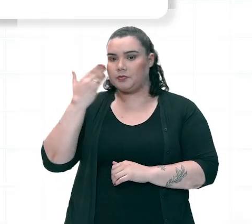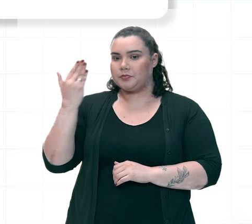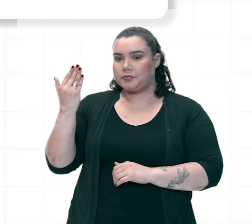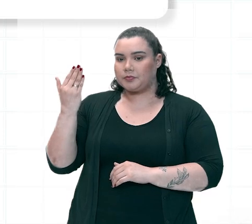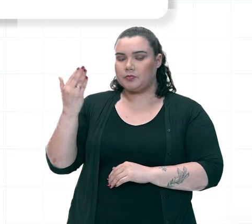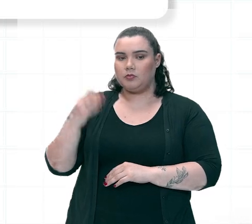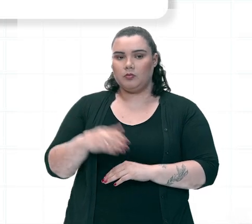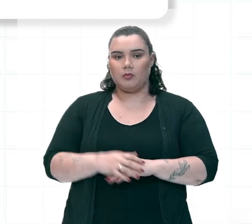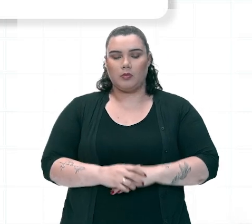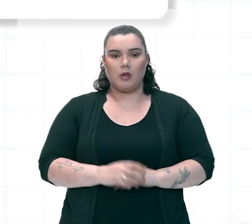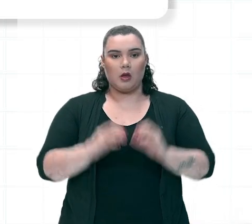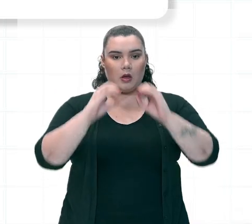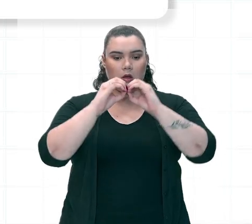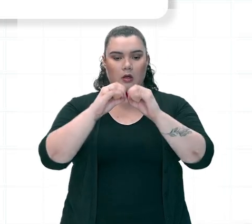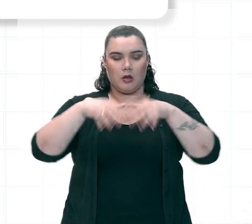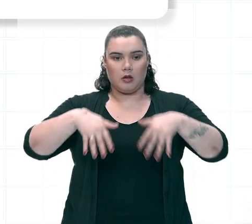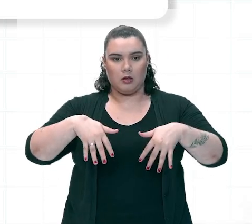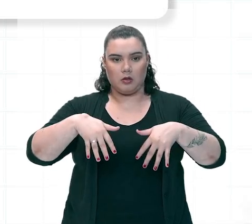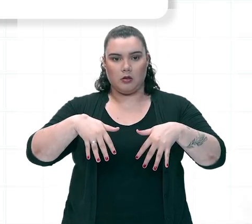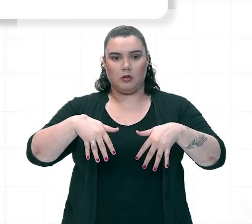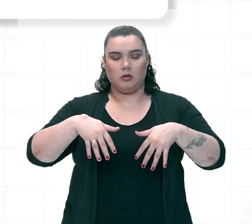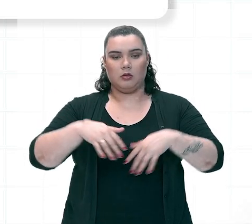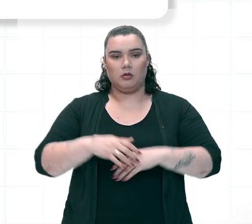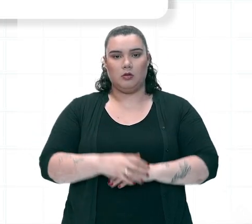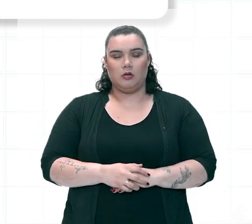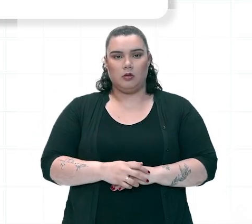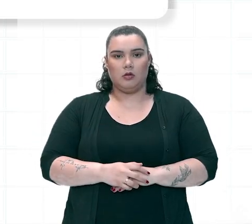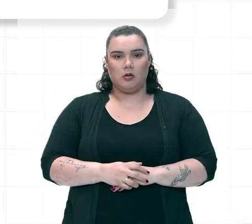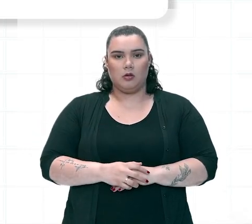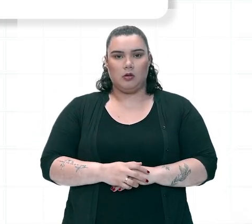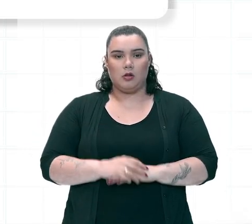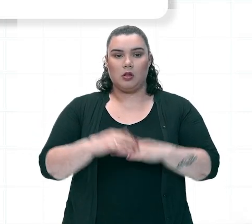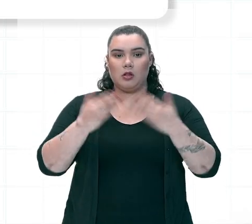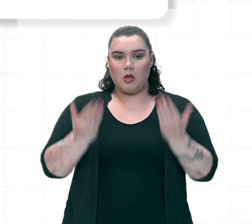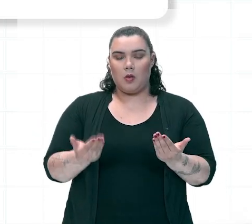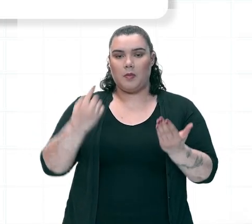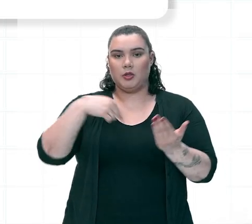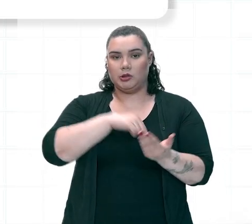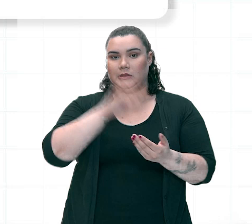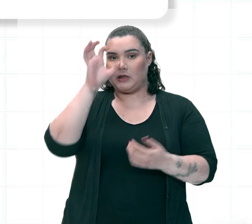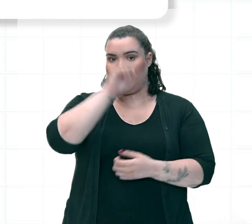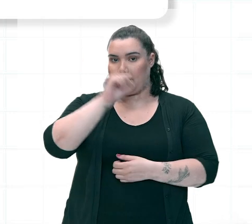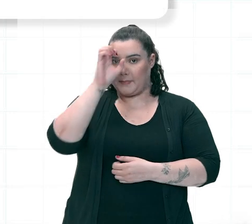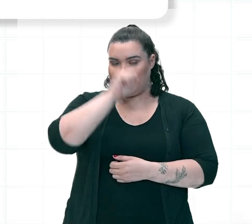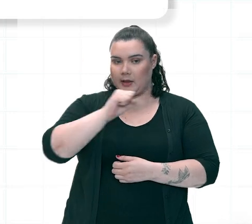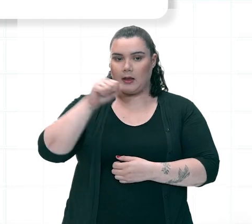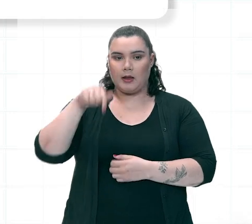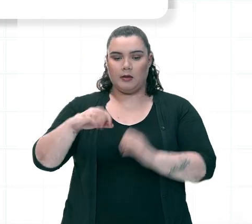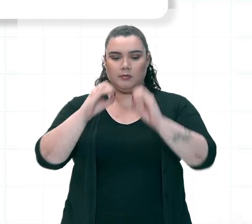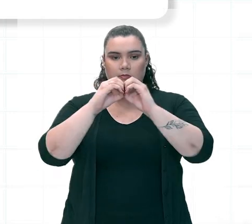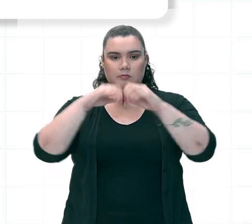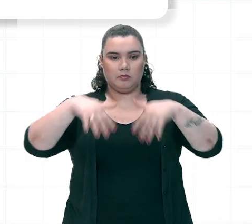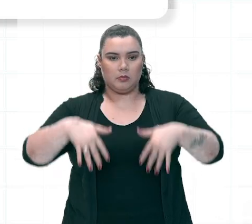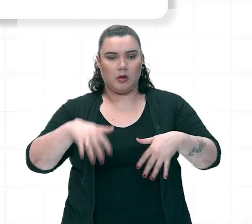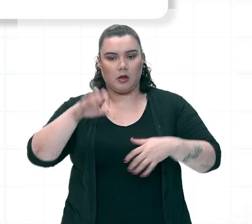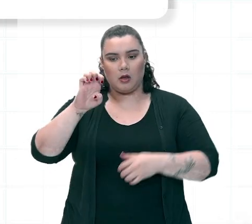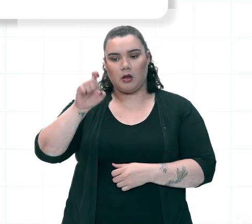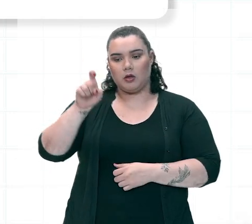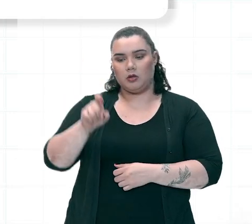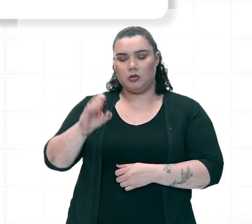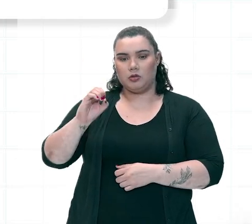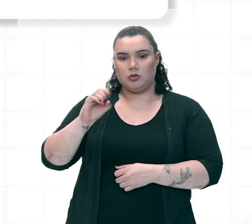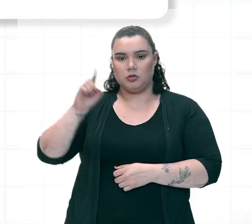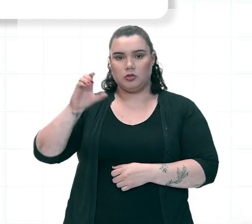Então, olha só. Nas glândulas no caso, para a gente entender aí sobre as glândulas exócrinas, nós temos o seguinte,